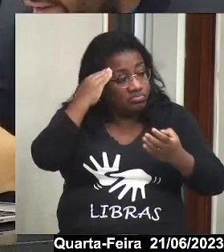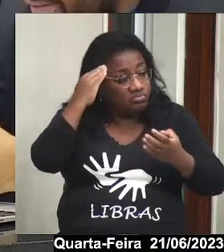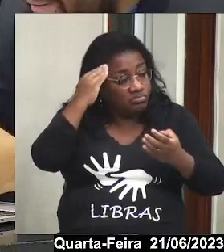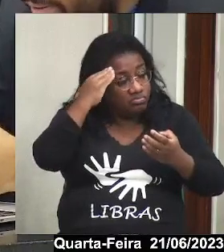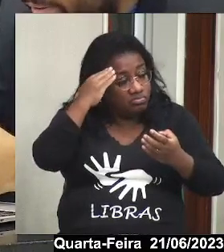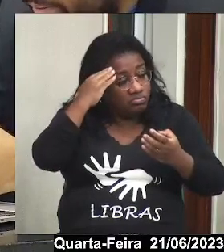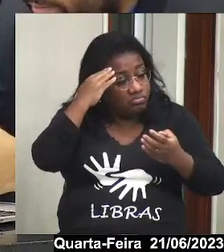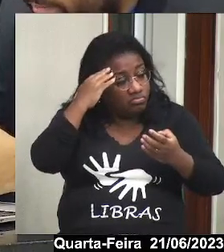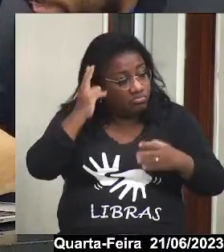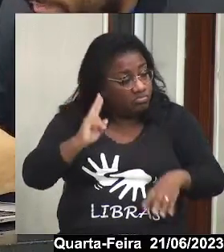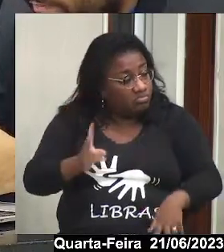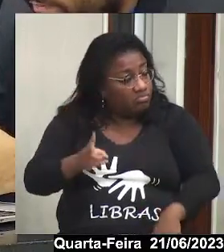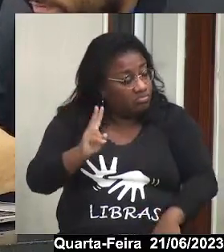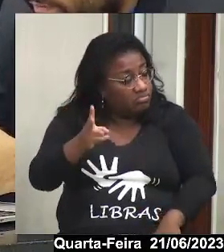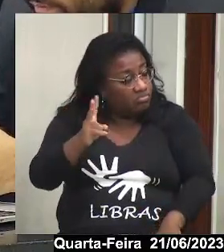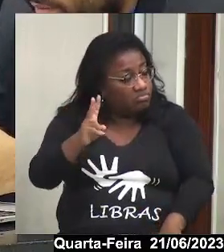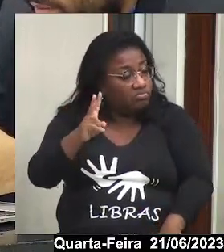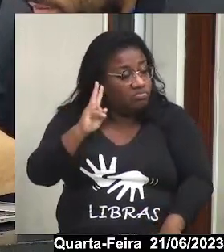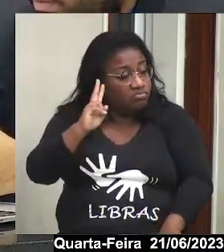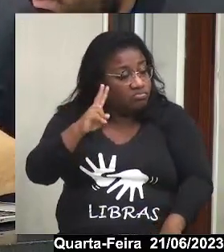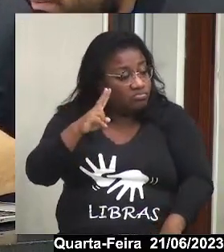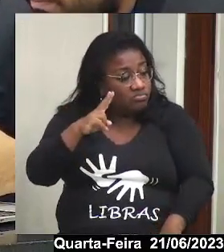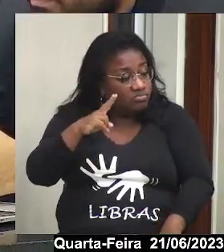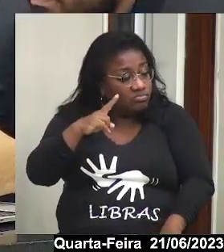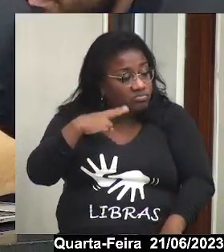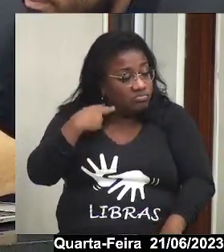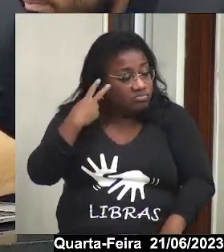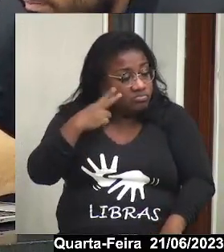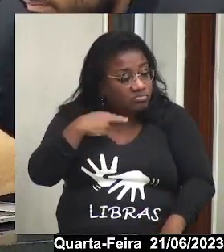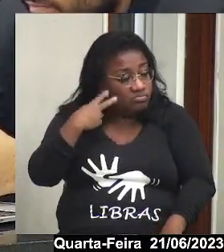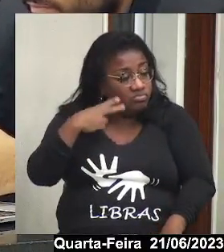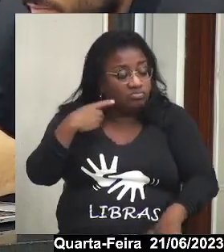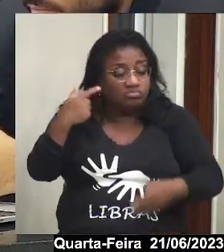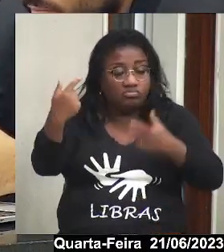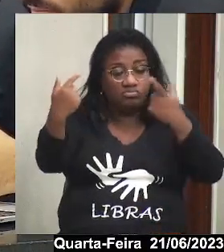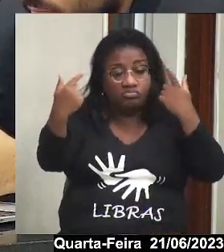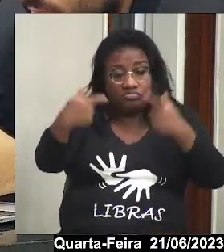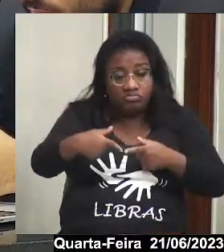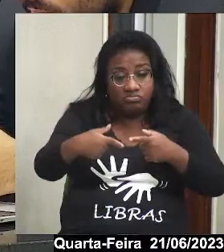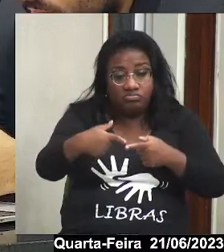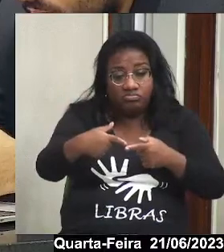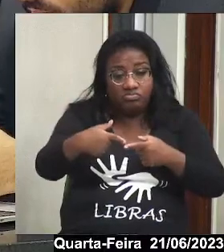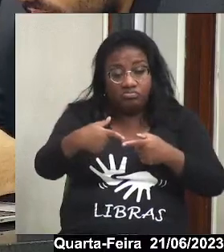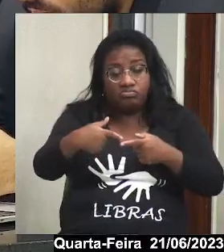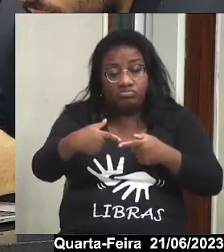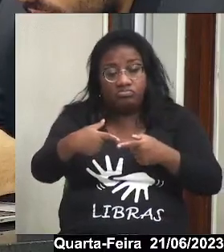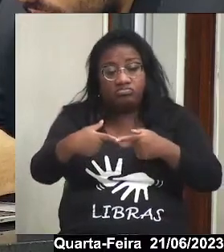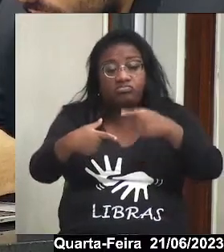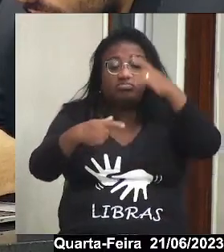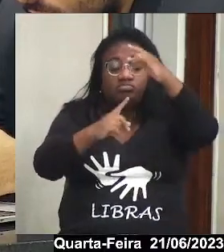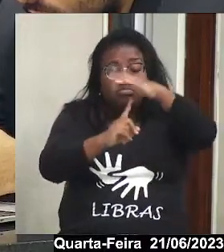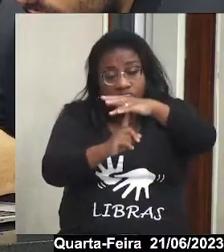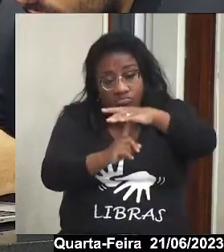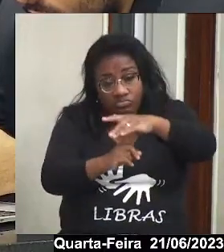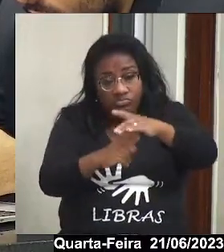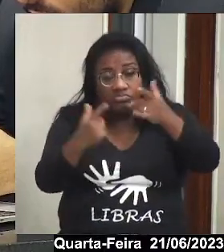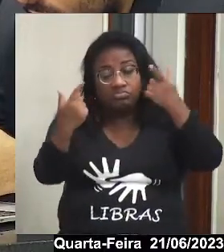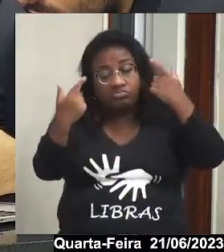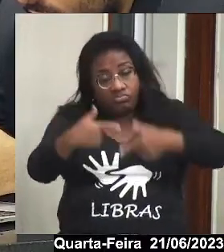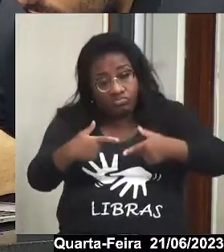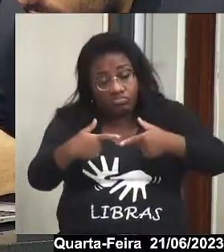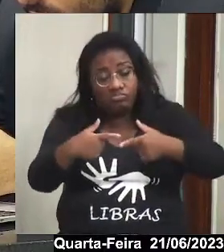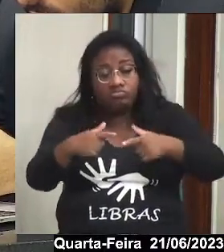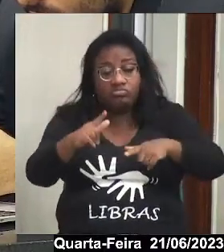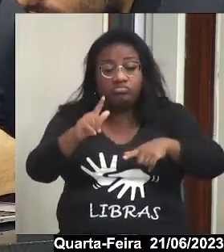isso. Mas toda vez o vereador, ele quer jogar a gente, vereadores, contra a feira, contra a